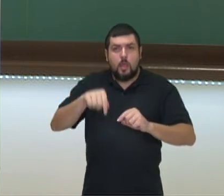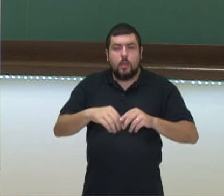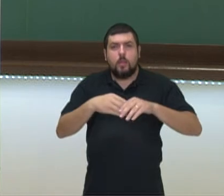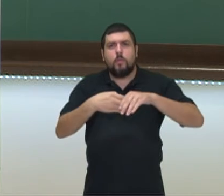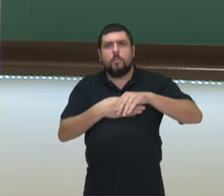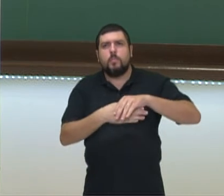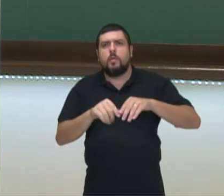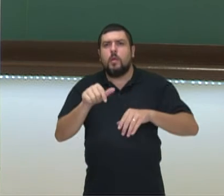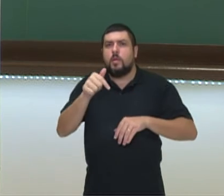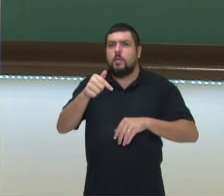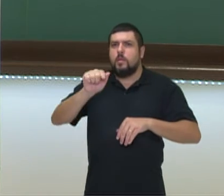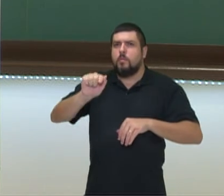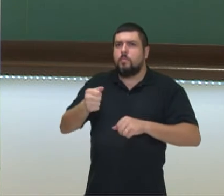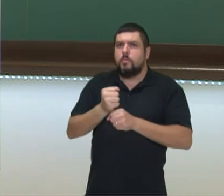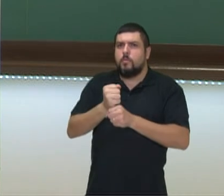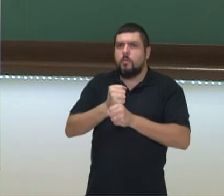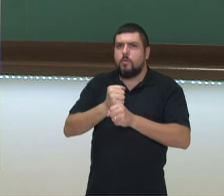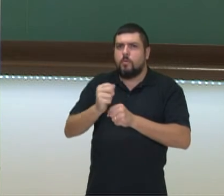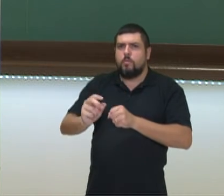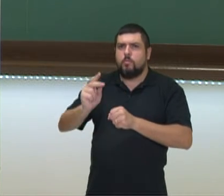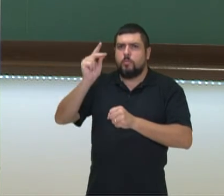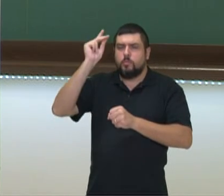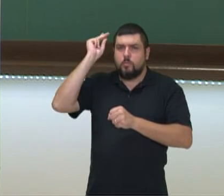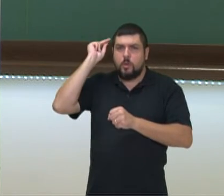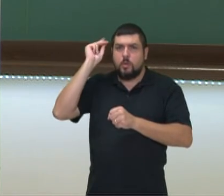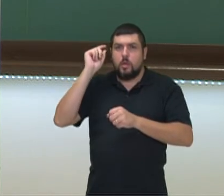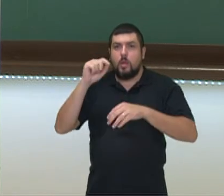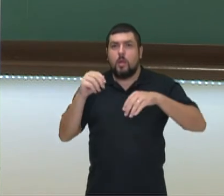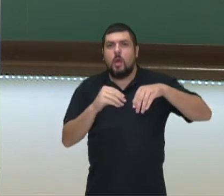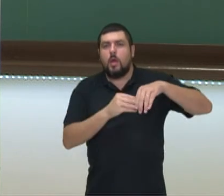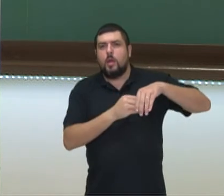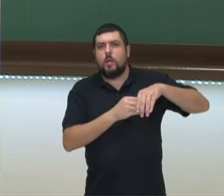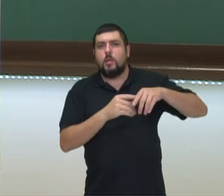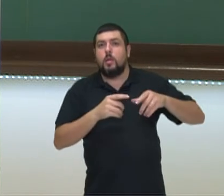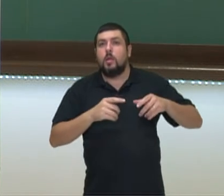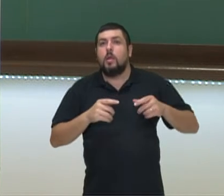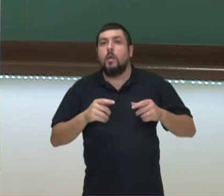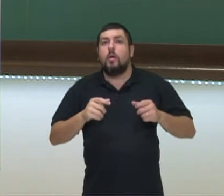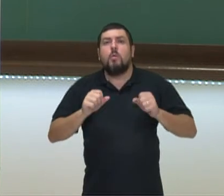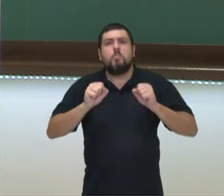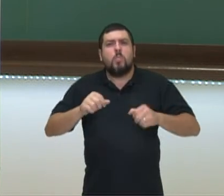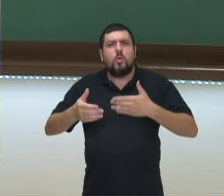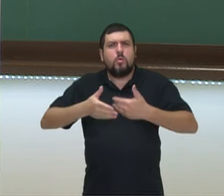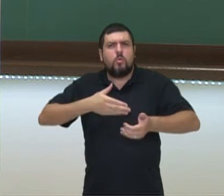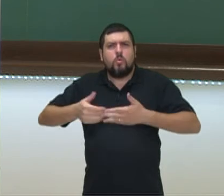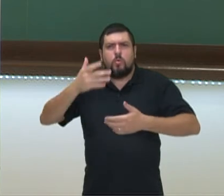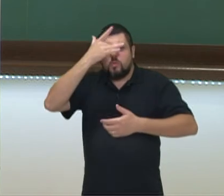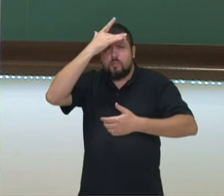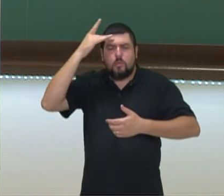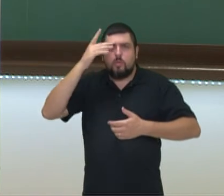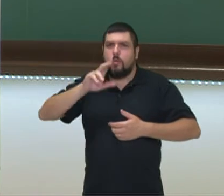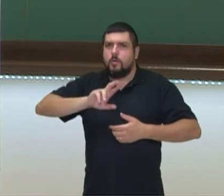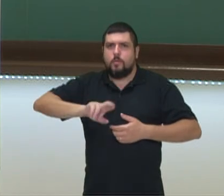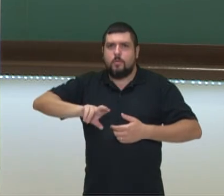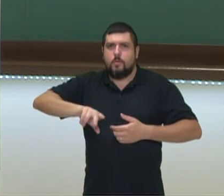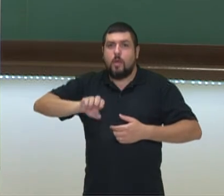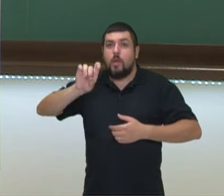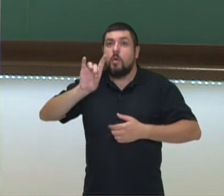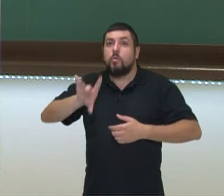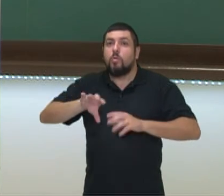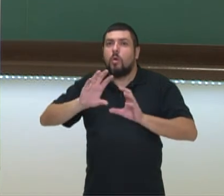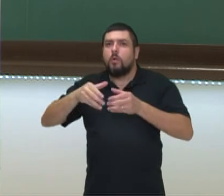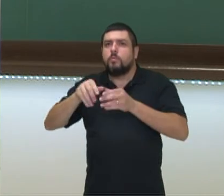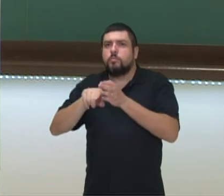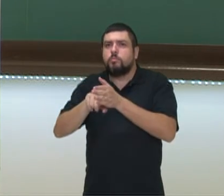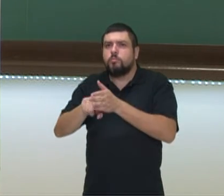aí por um processo de deteriorização com o tempo. Então é ambiente de acesso só a cientistas, pesquisadores,